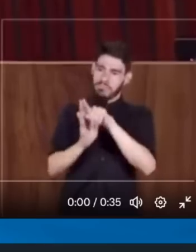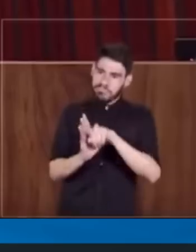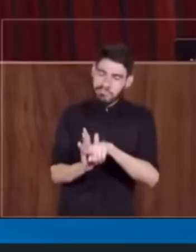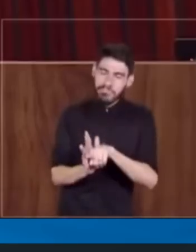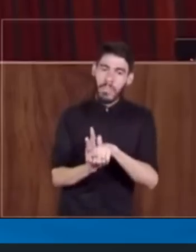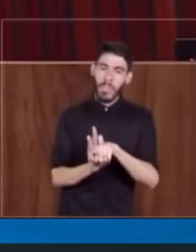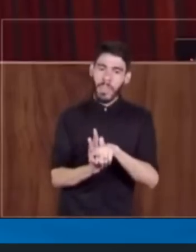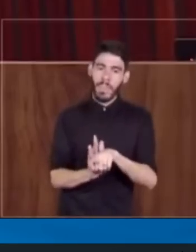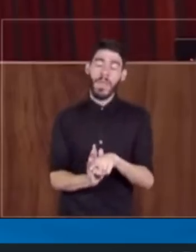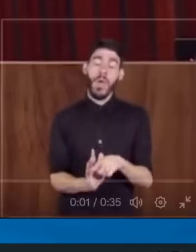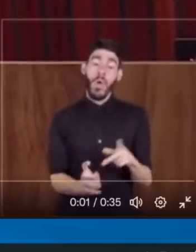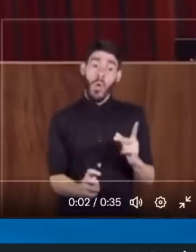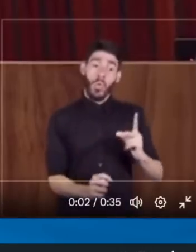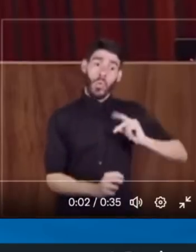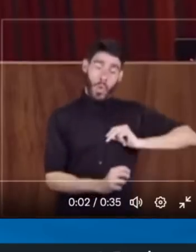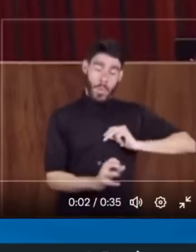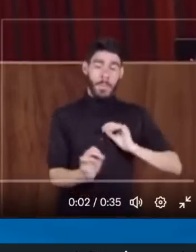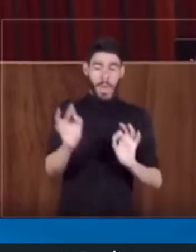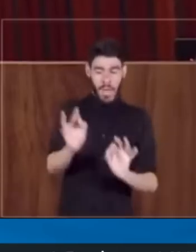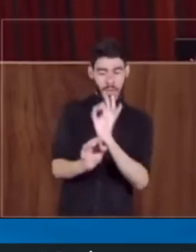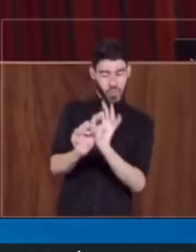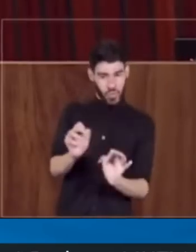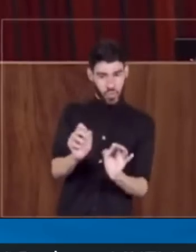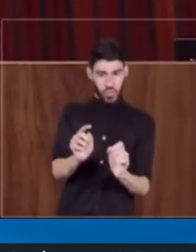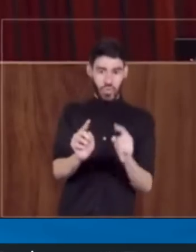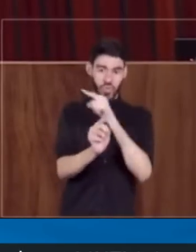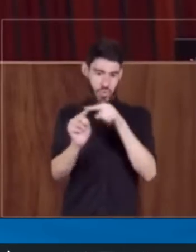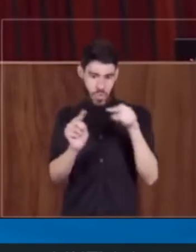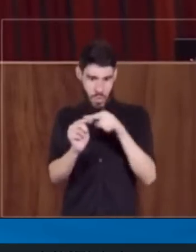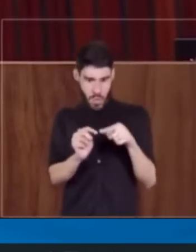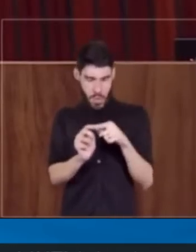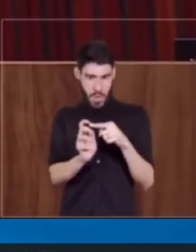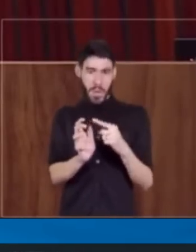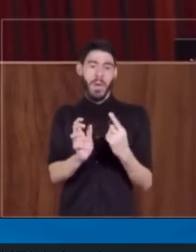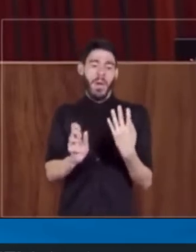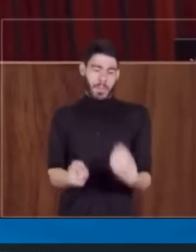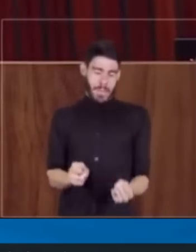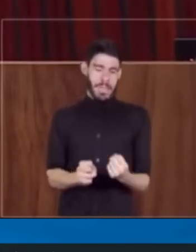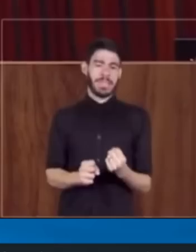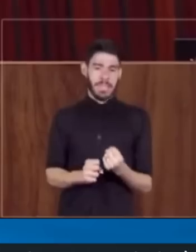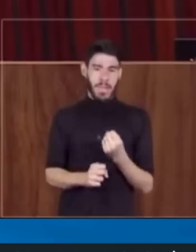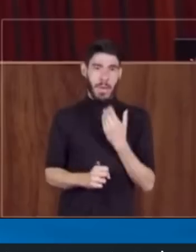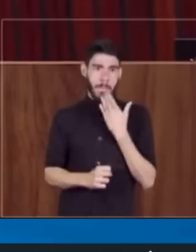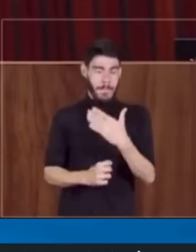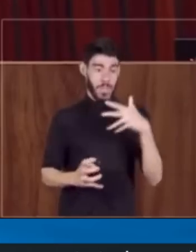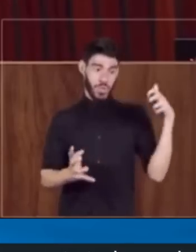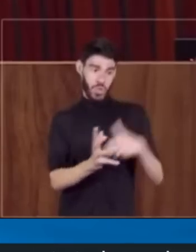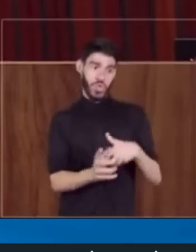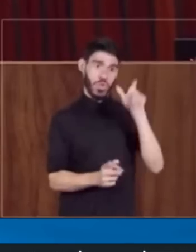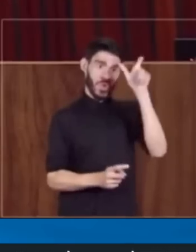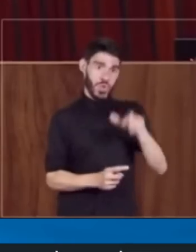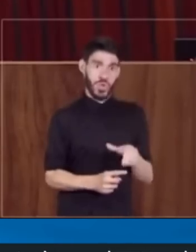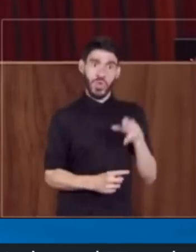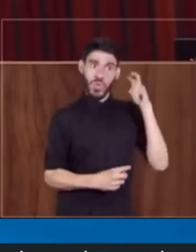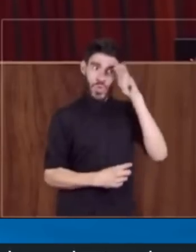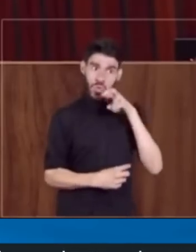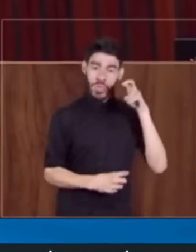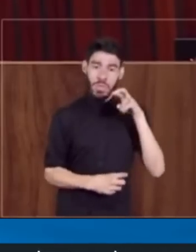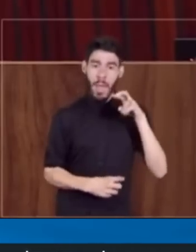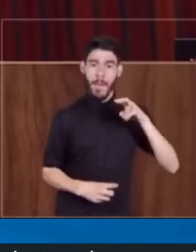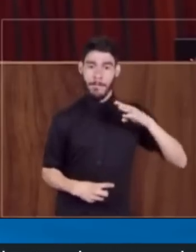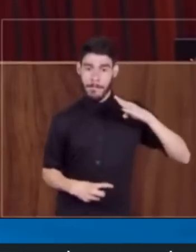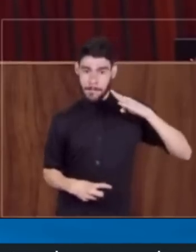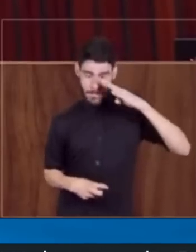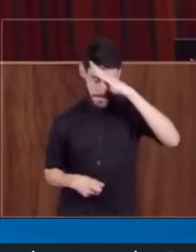No mérito, julgo parcialmente procedente o pedido para condenar o primeiro investigado, Jair